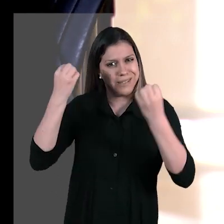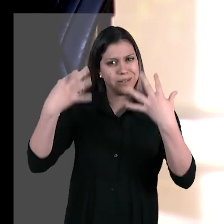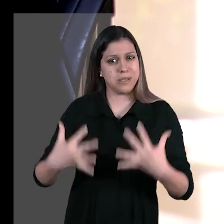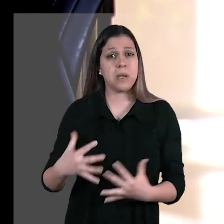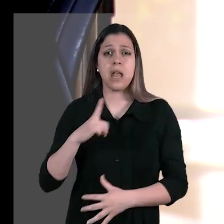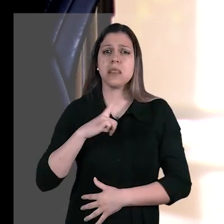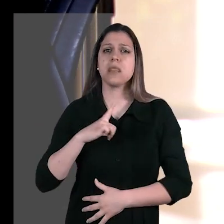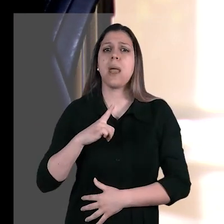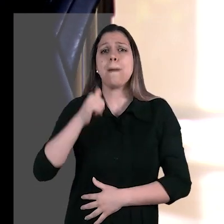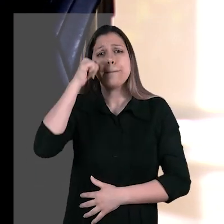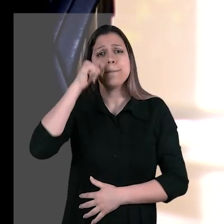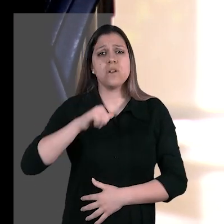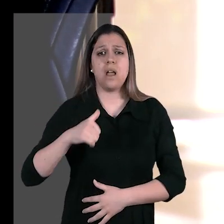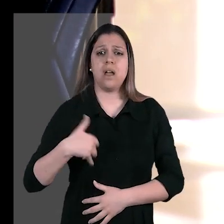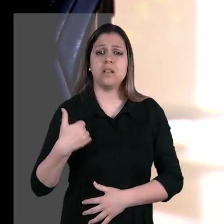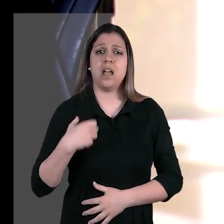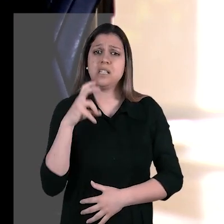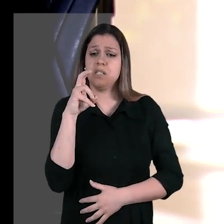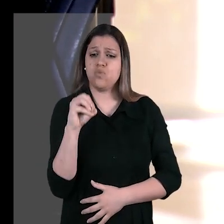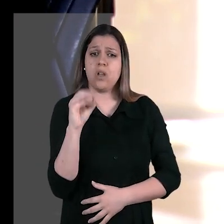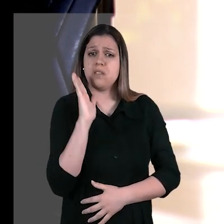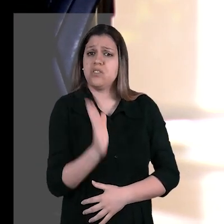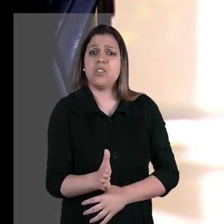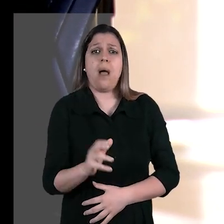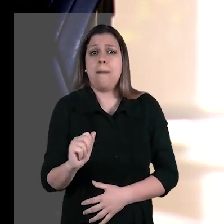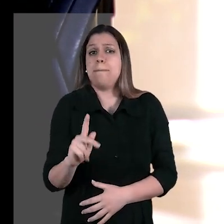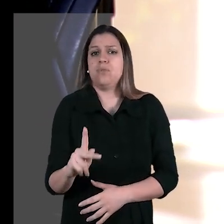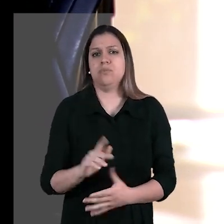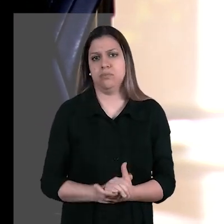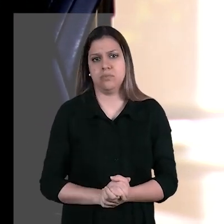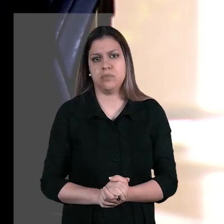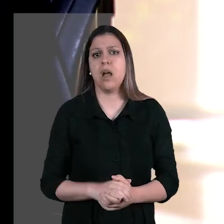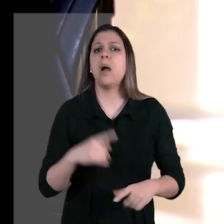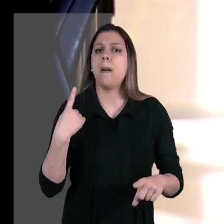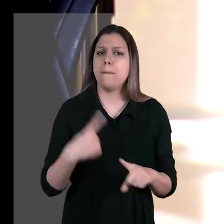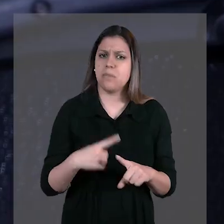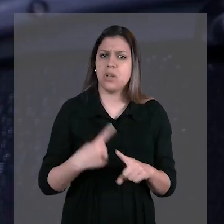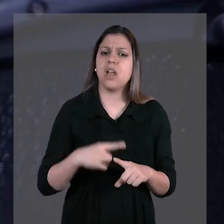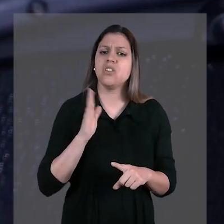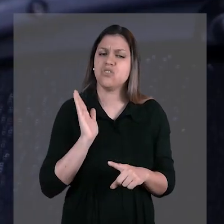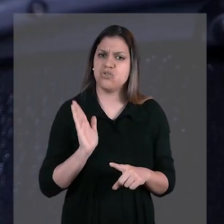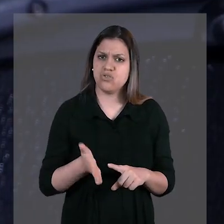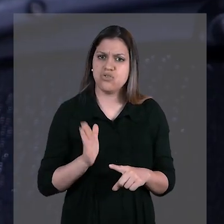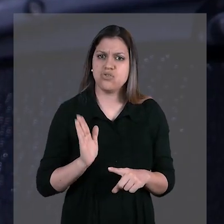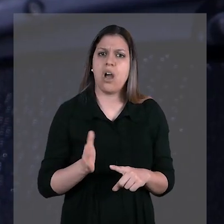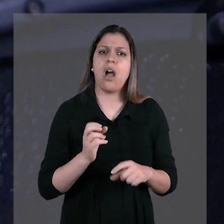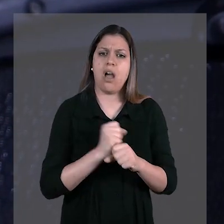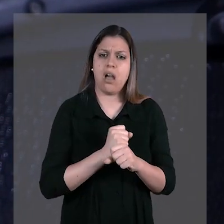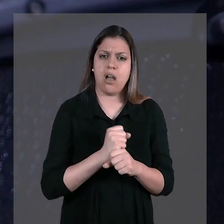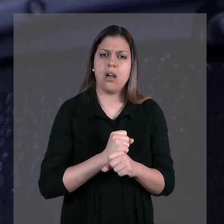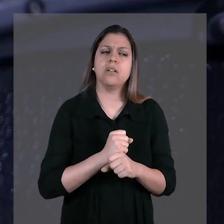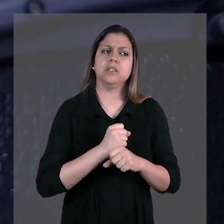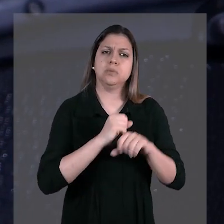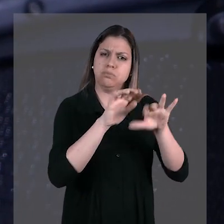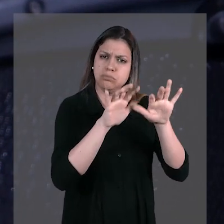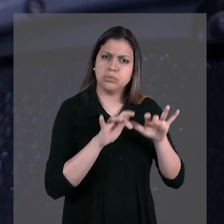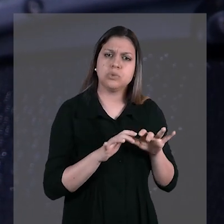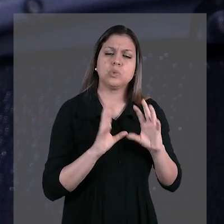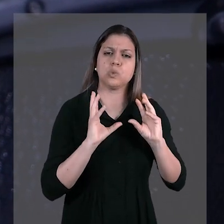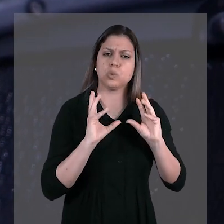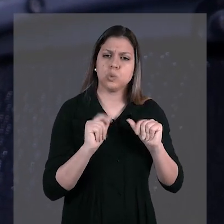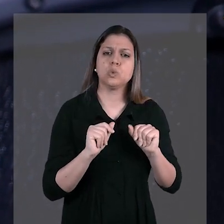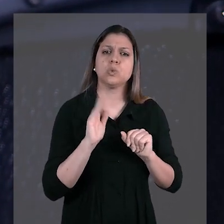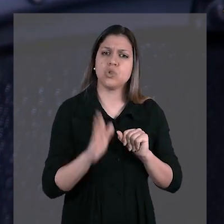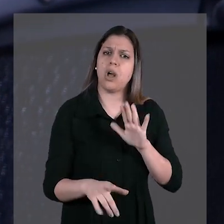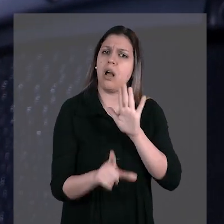dei, né? Uma mulher, 50 anos, aposentou já, porque ela garantiu os requisitos anteriores. Sim. Né? Na legislação